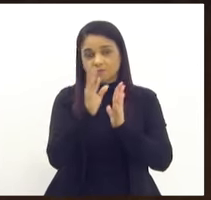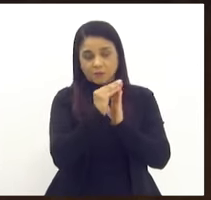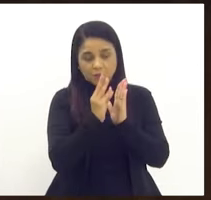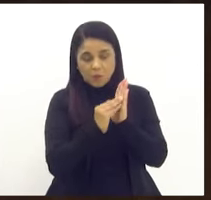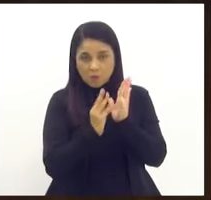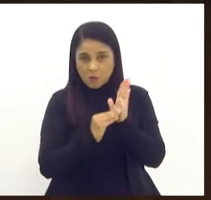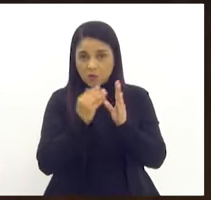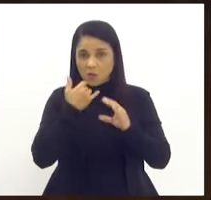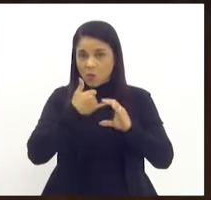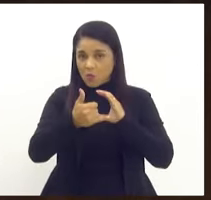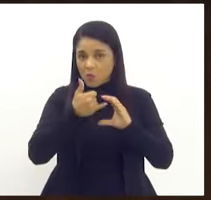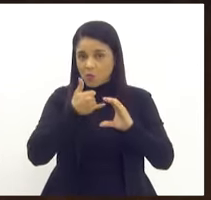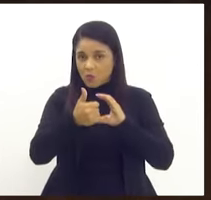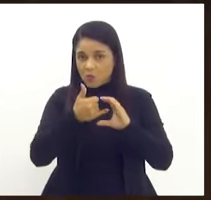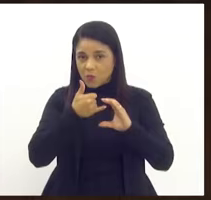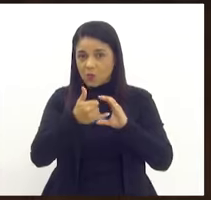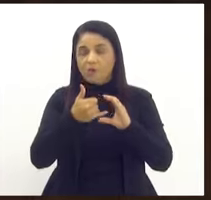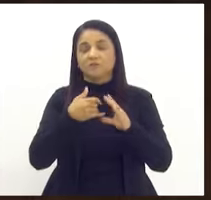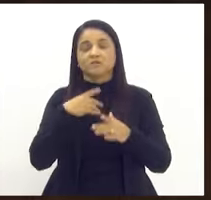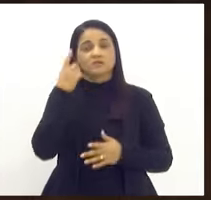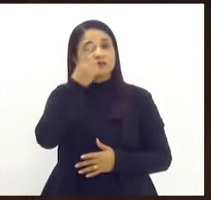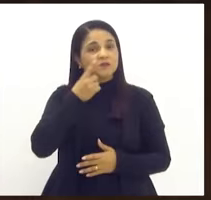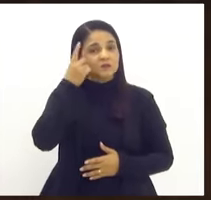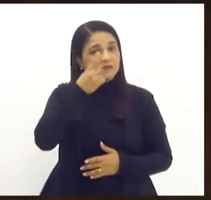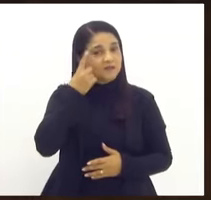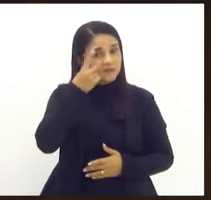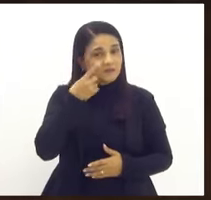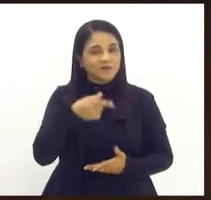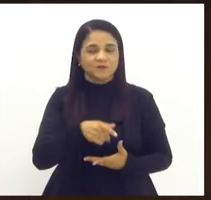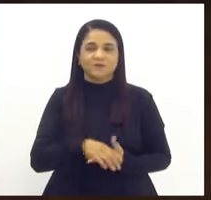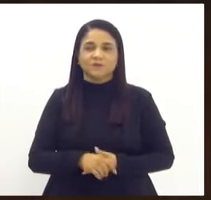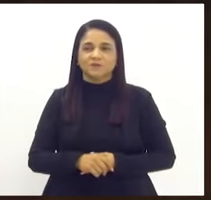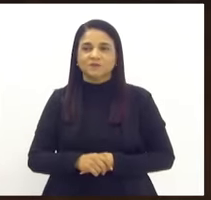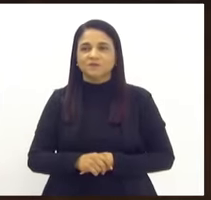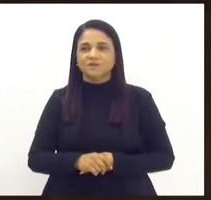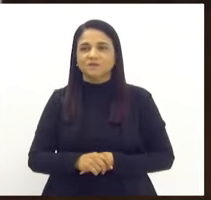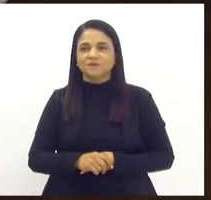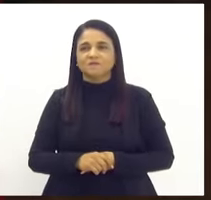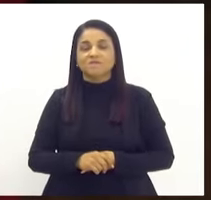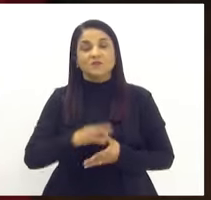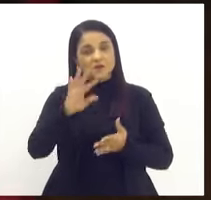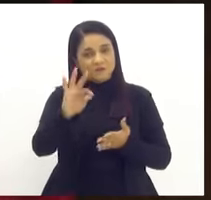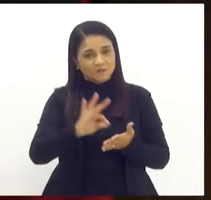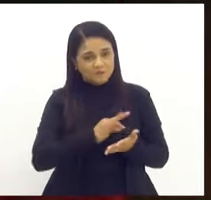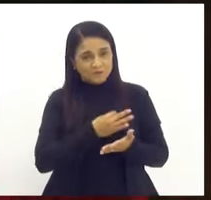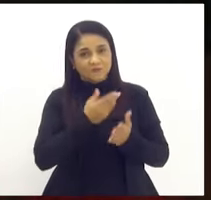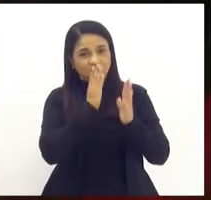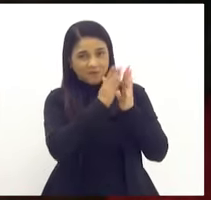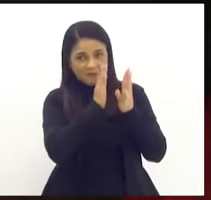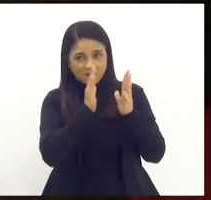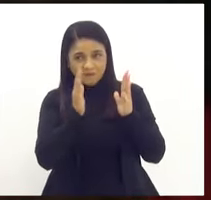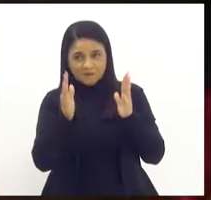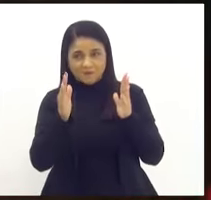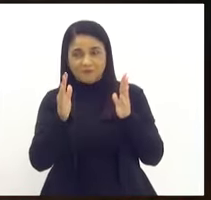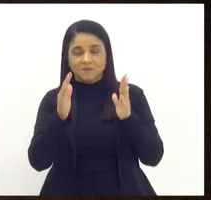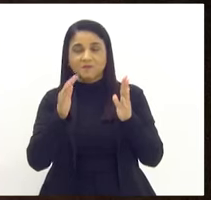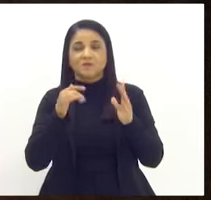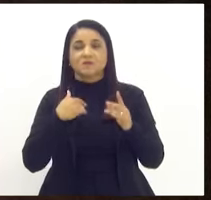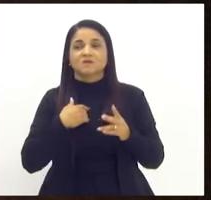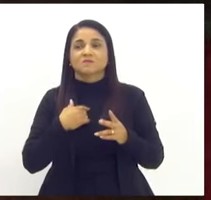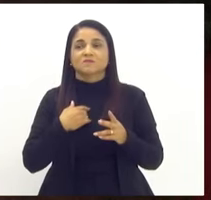grupo dos deputados não t me escrevendo aqui pela ordem pelo